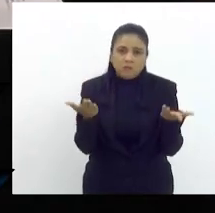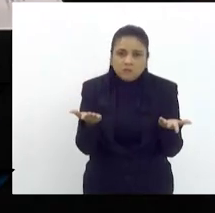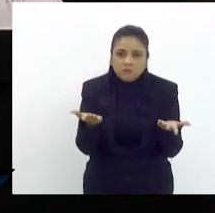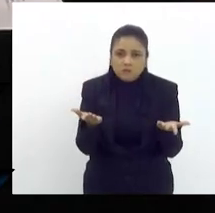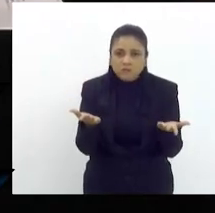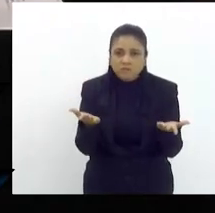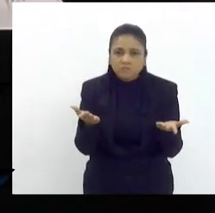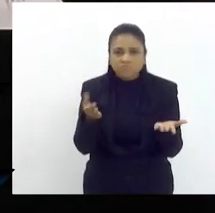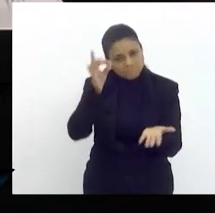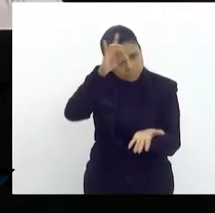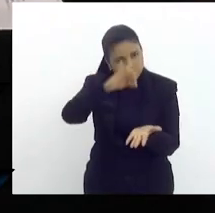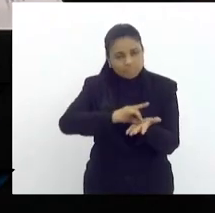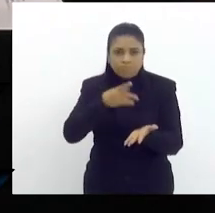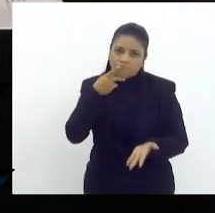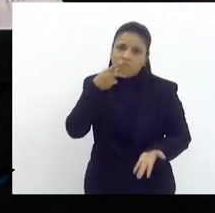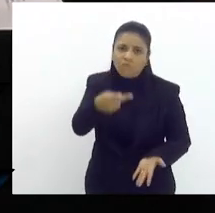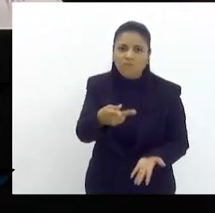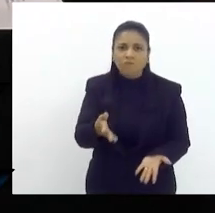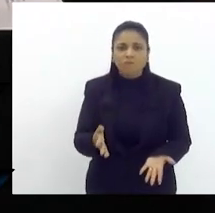dita